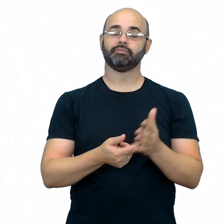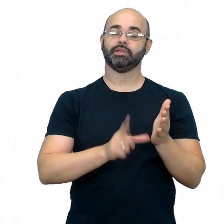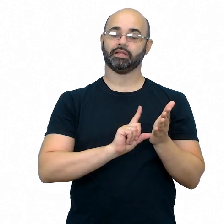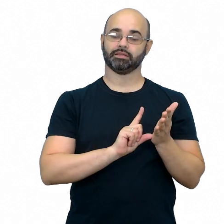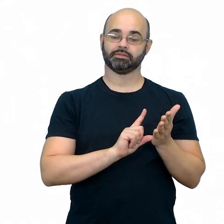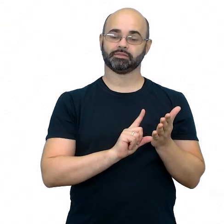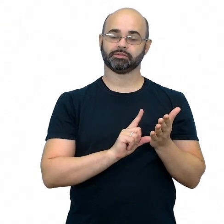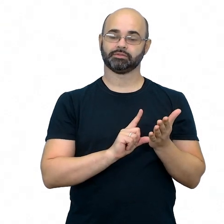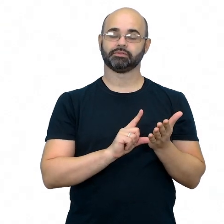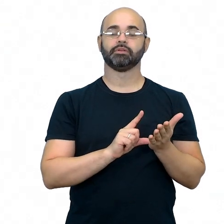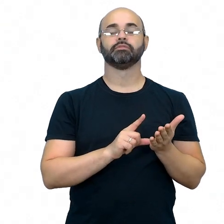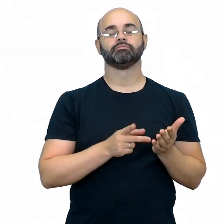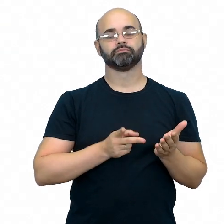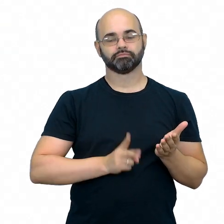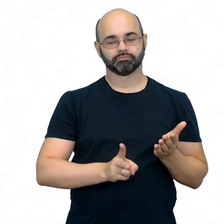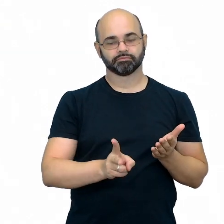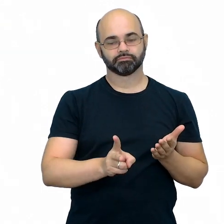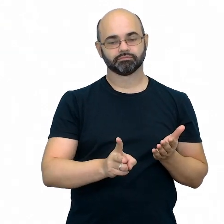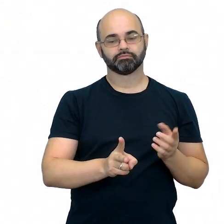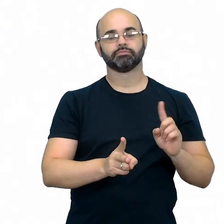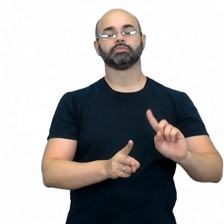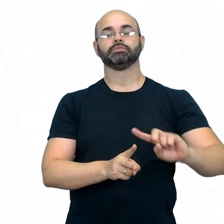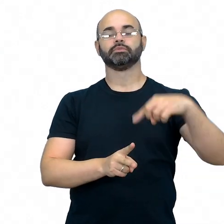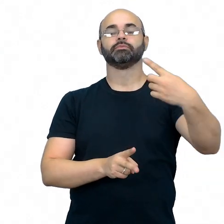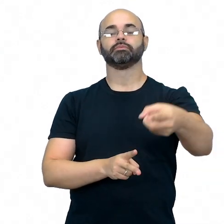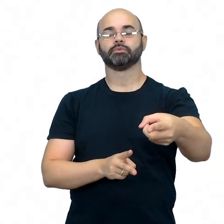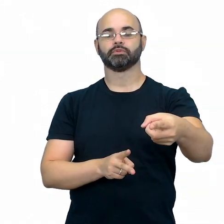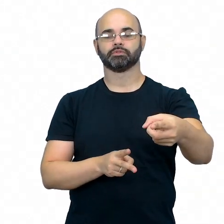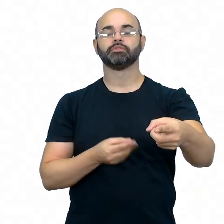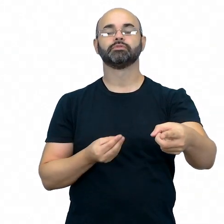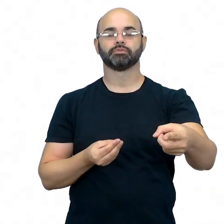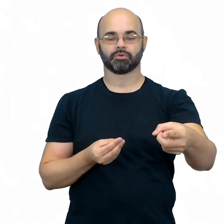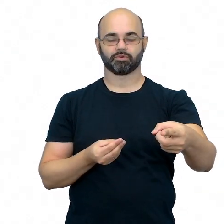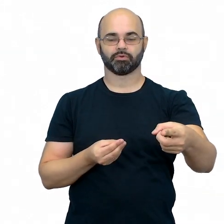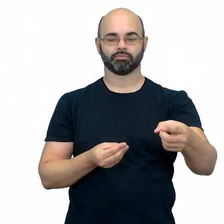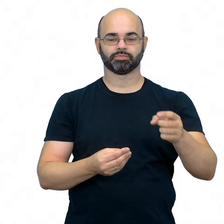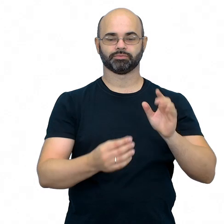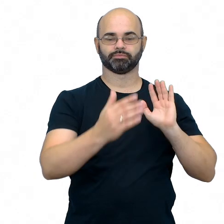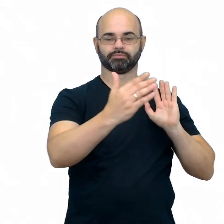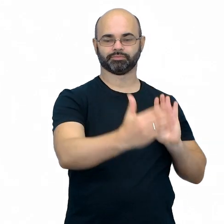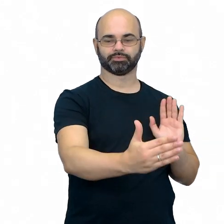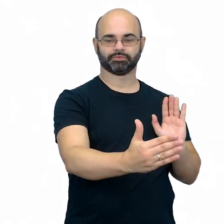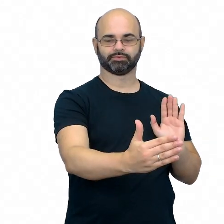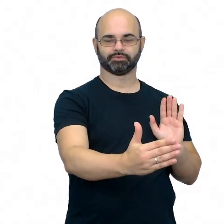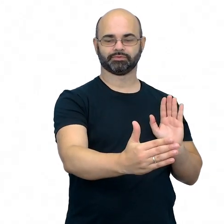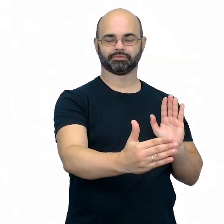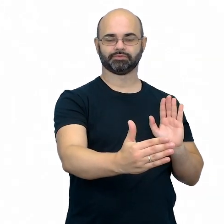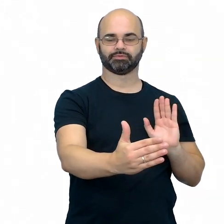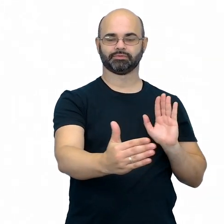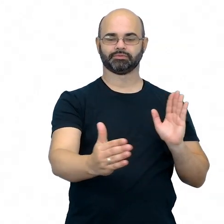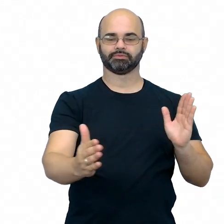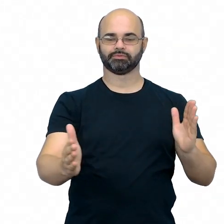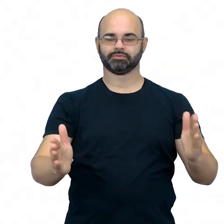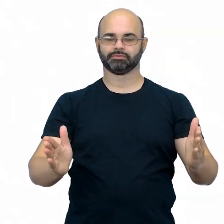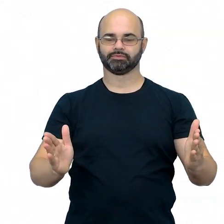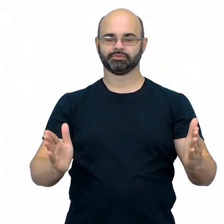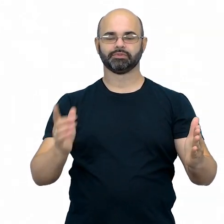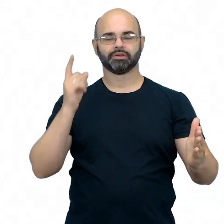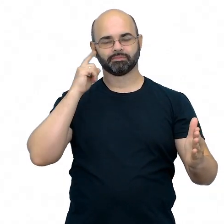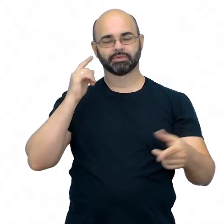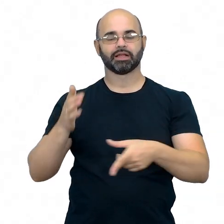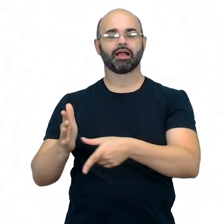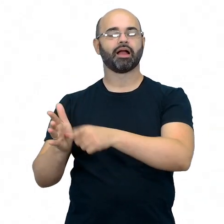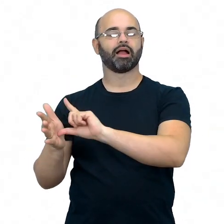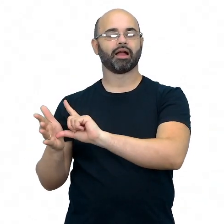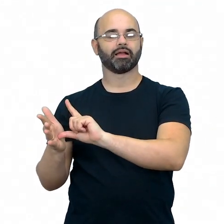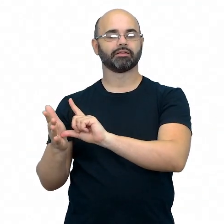um depois. Né? Pensando ali num tempo de aula, nós precisamos pensar o que nós vamos fazer antes, né? O que nós vamos